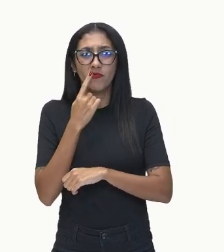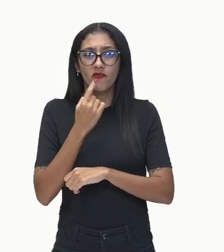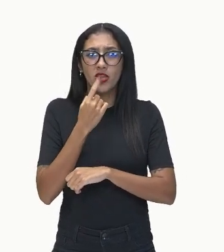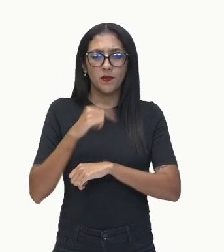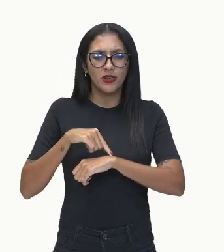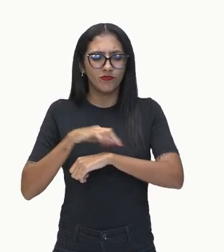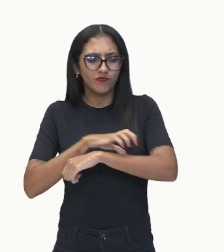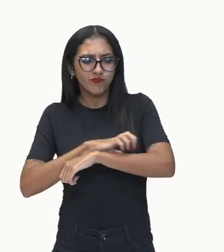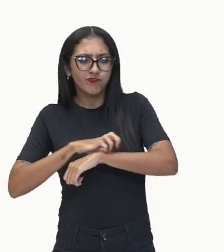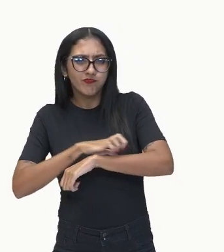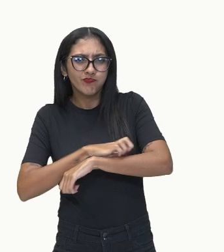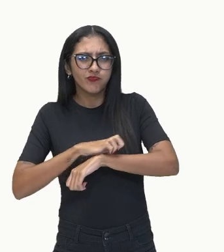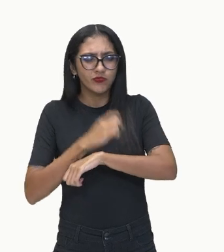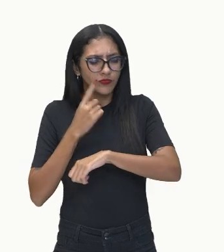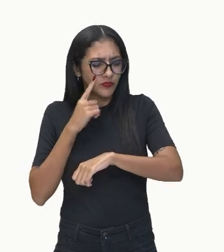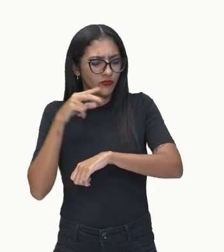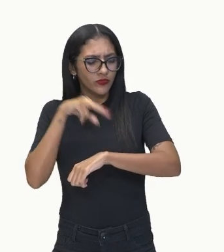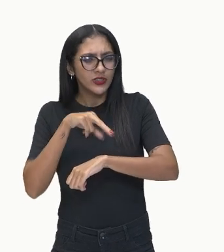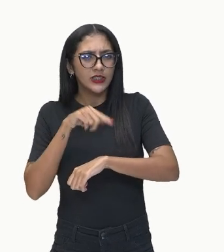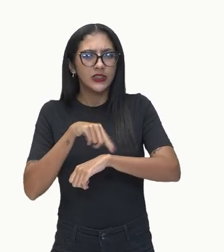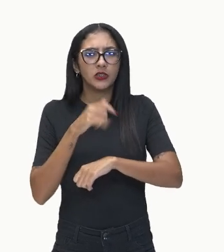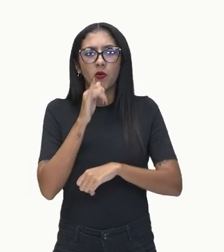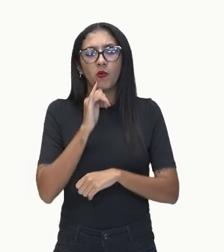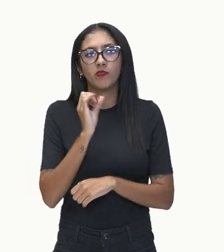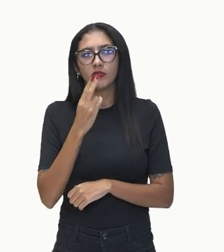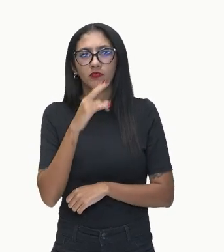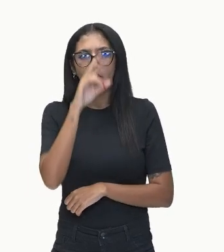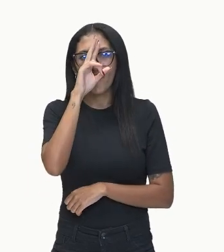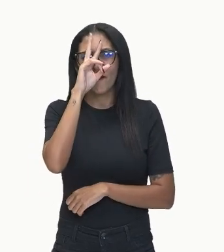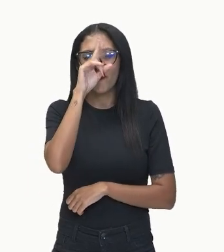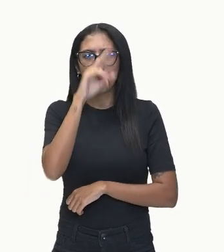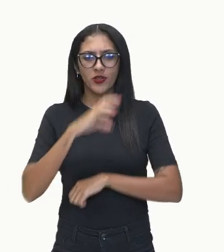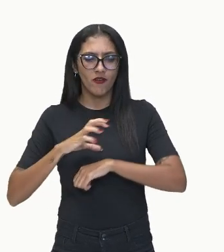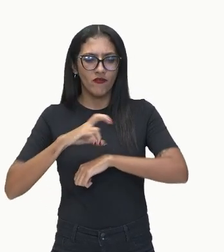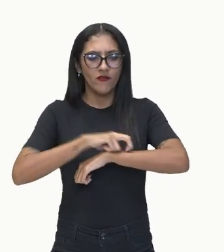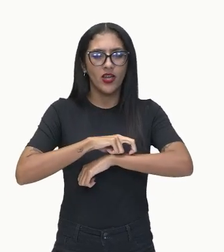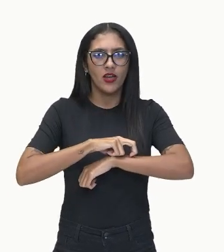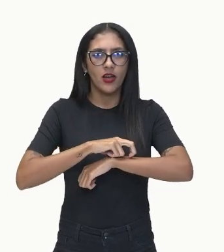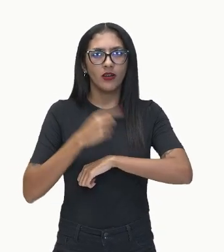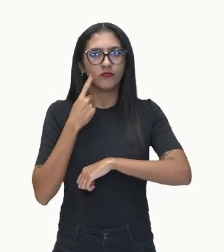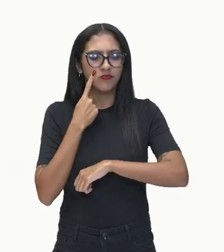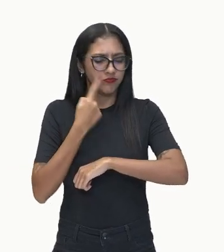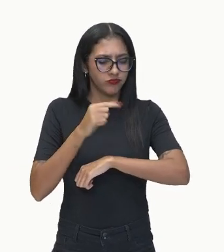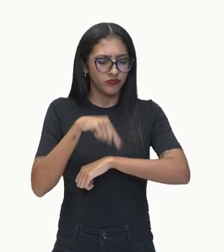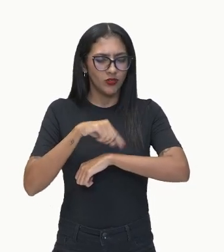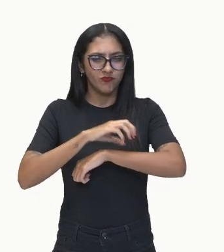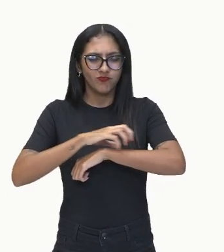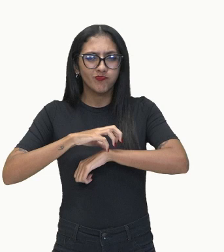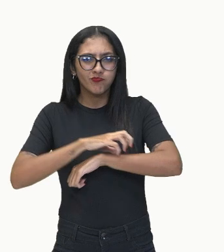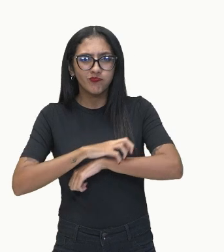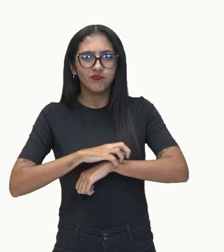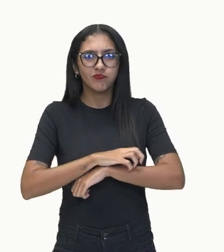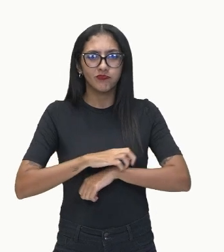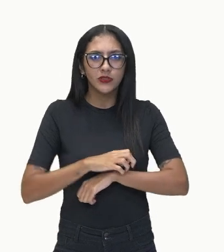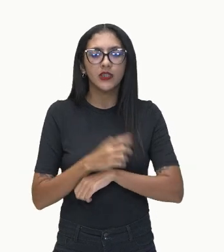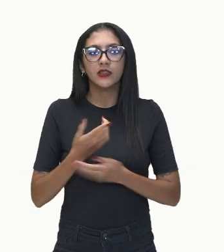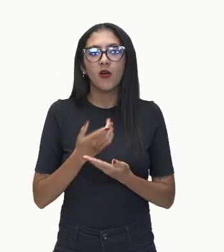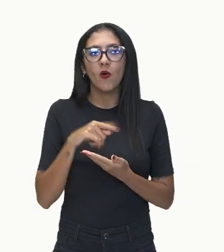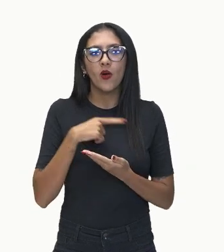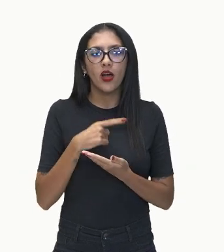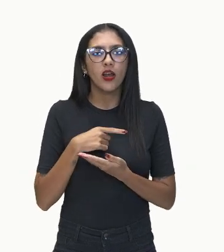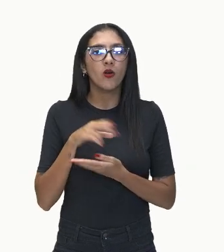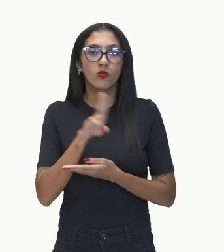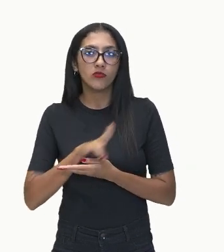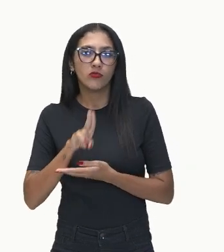aquele momento em que você pega uma ferrada de formiga, quer dizer que a formiga está, por uma forma de defesa,